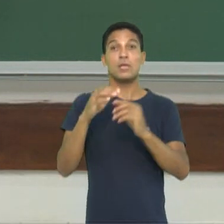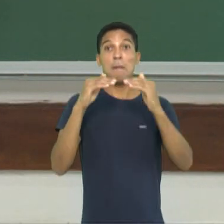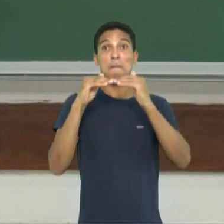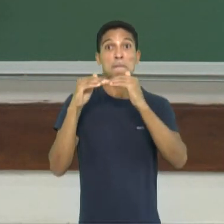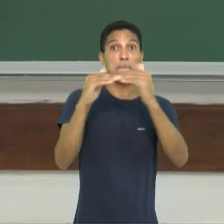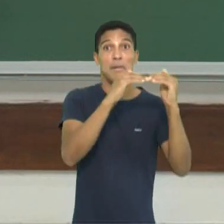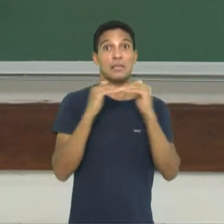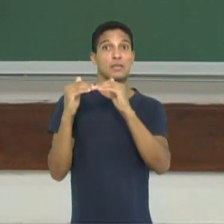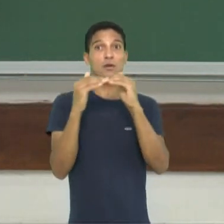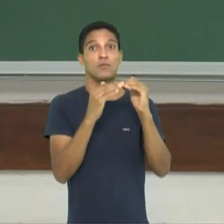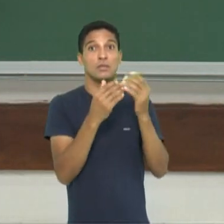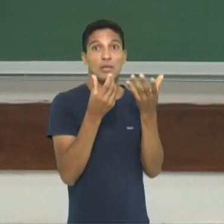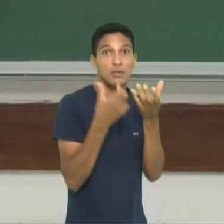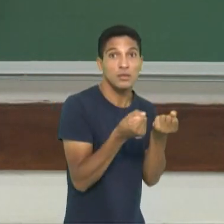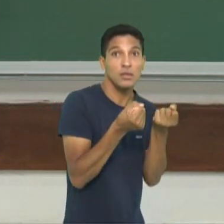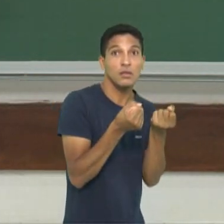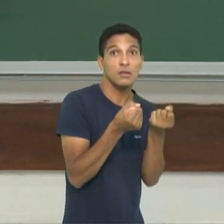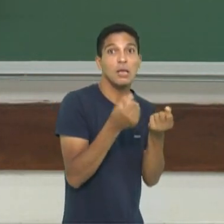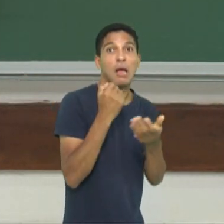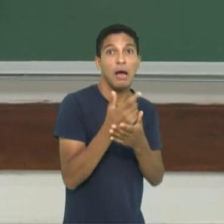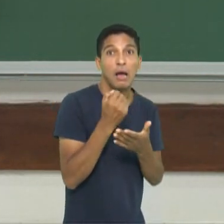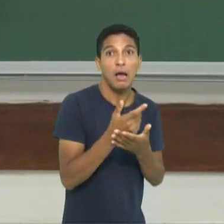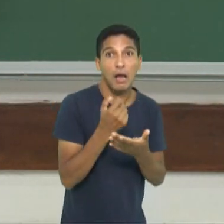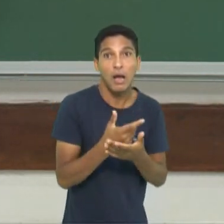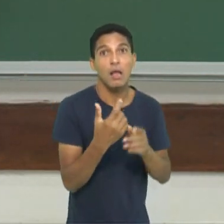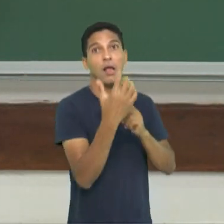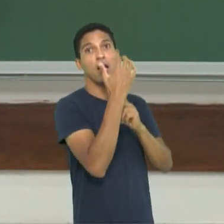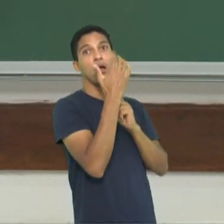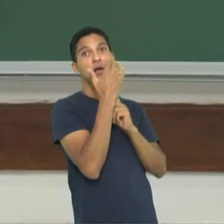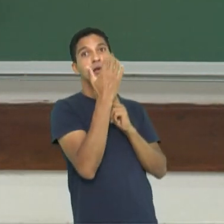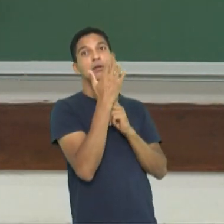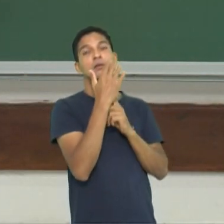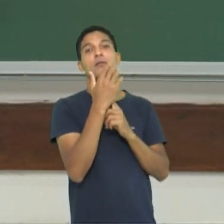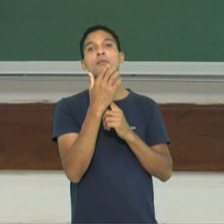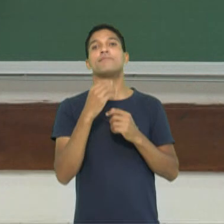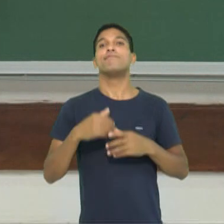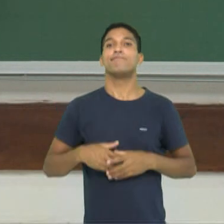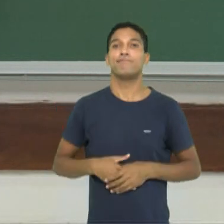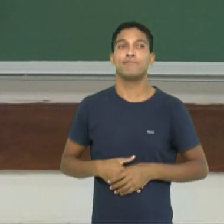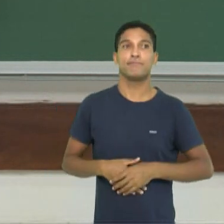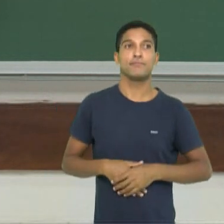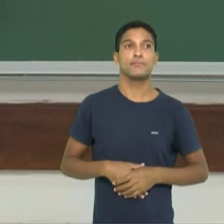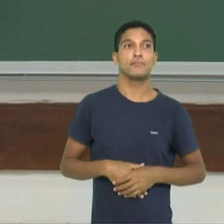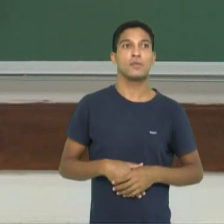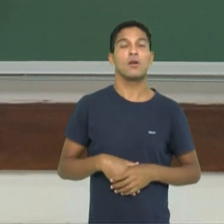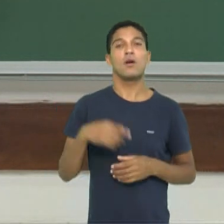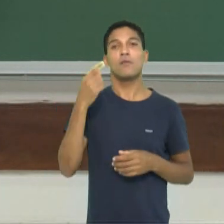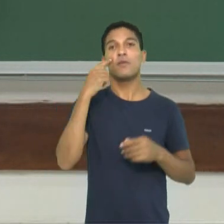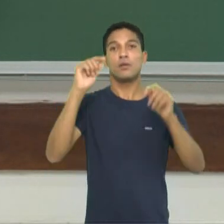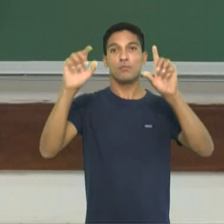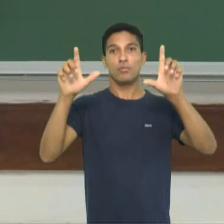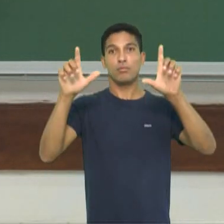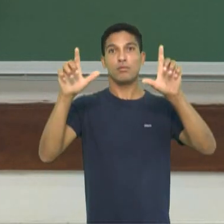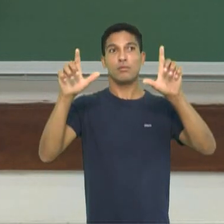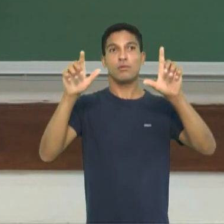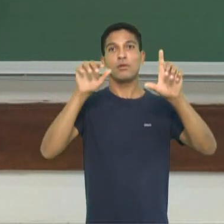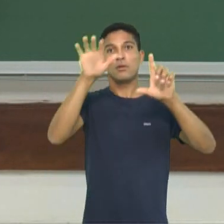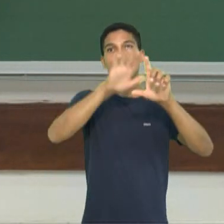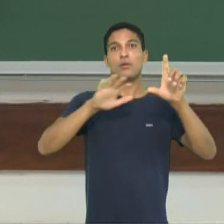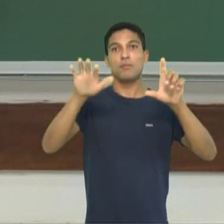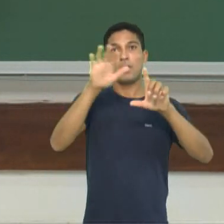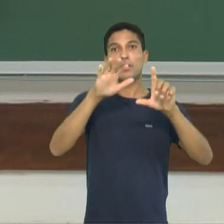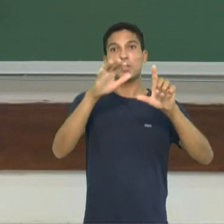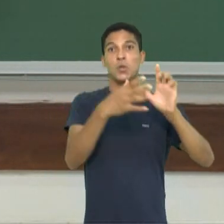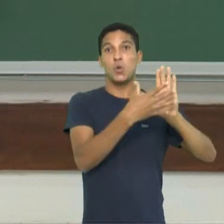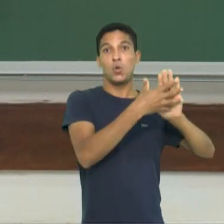of Life. Era uma propaganda ali do período entre guerras e também, posteriormente, a ideia de que o modelo de vida